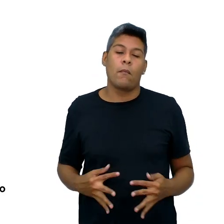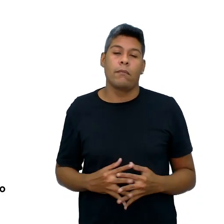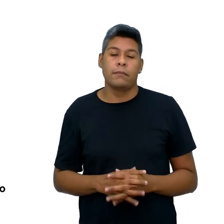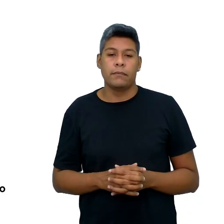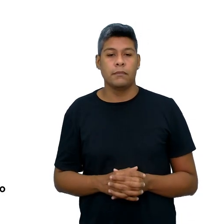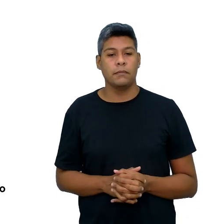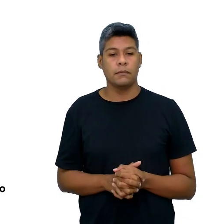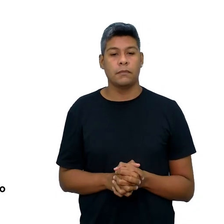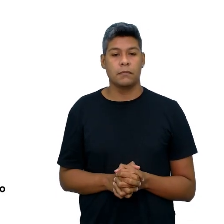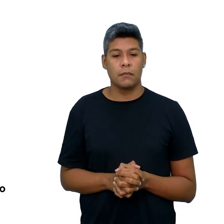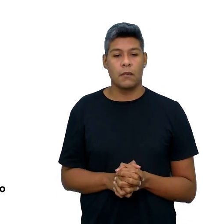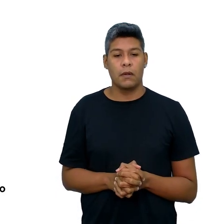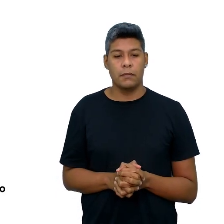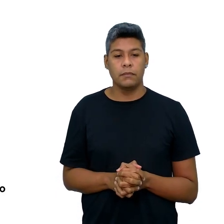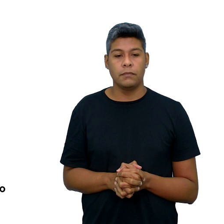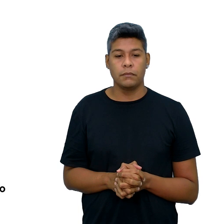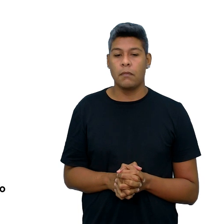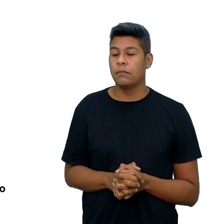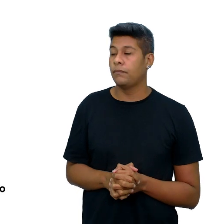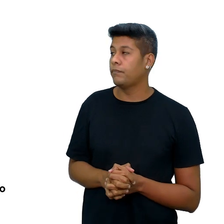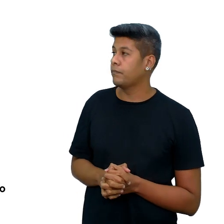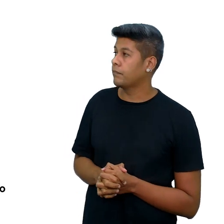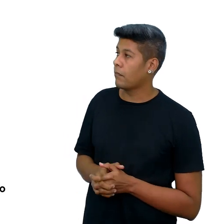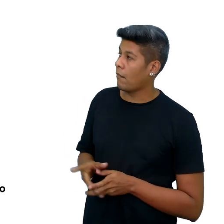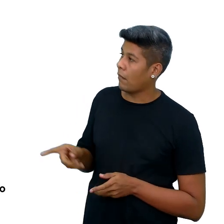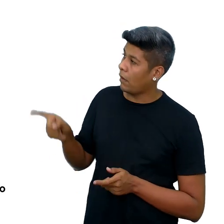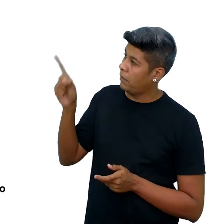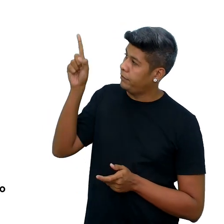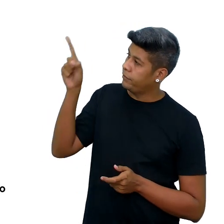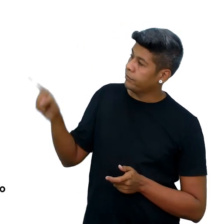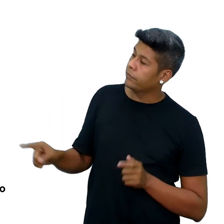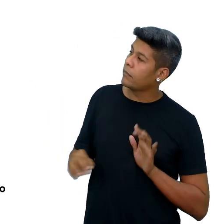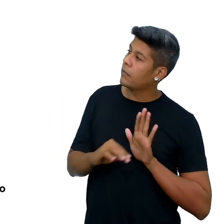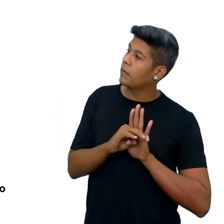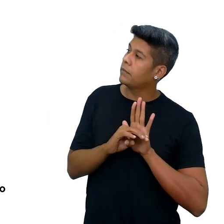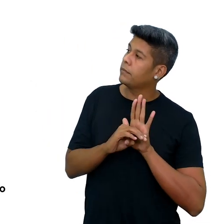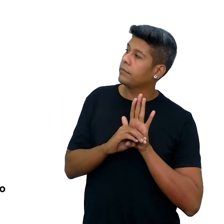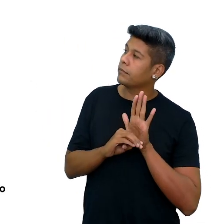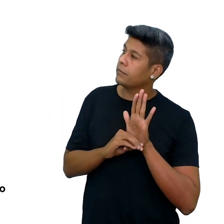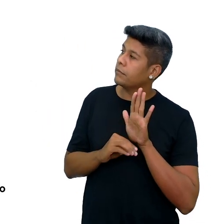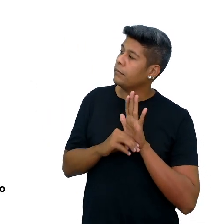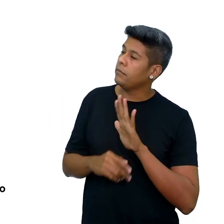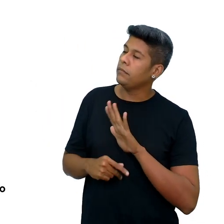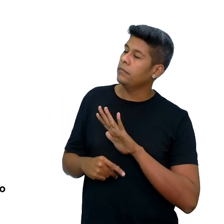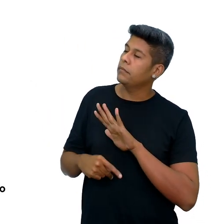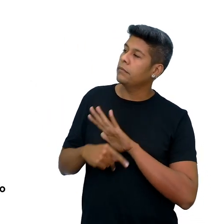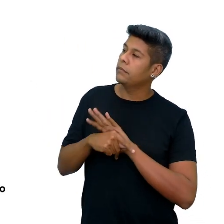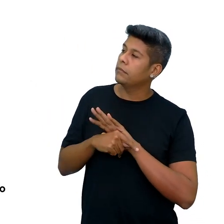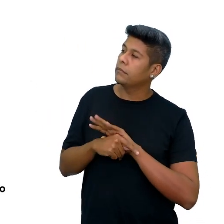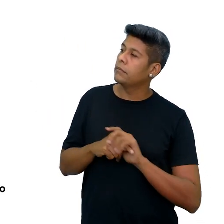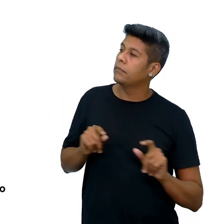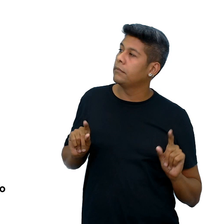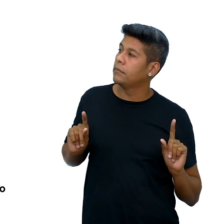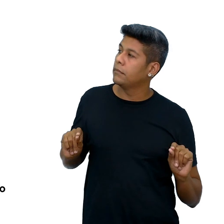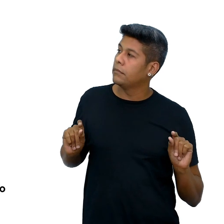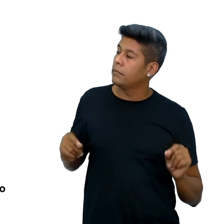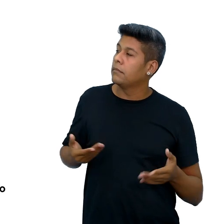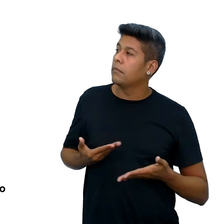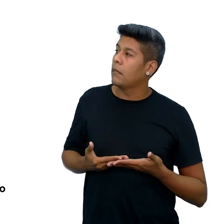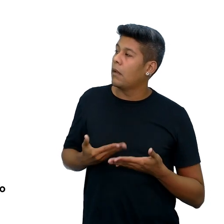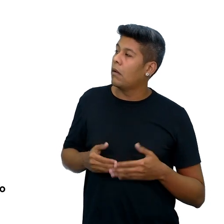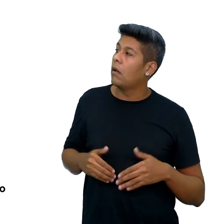né? Então, vamos lá. Aqui nós temos o panorama, né, desse conjunto aí de 8